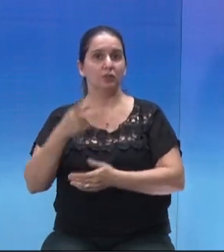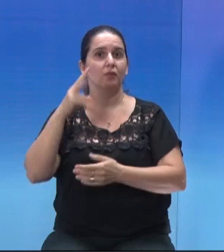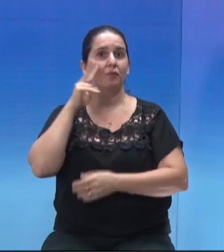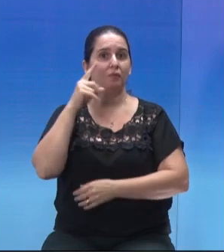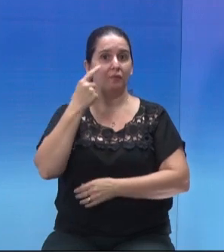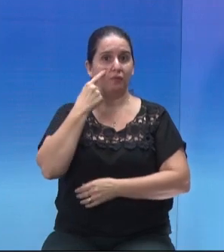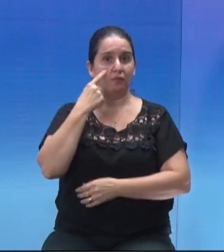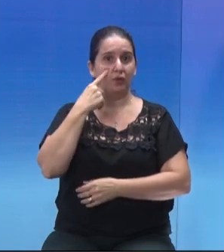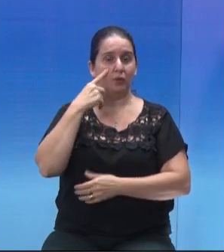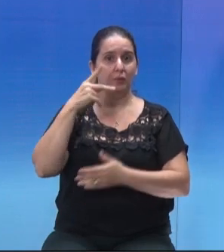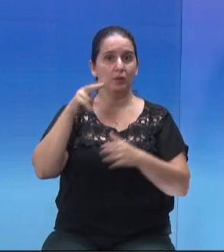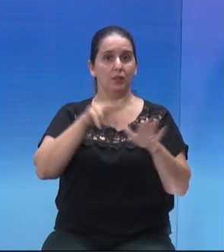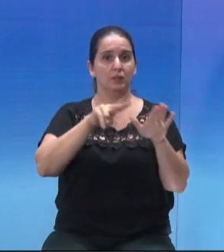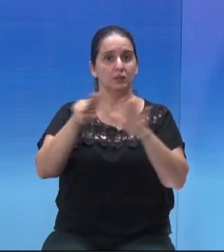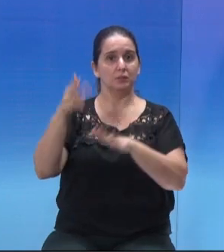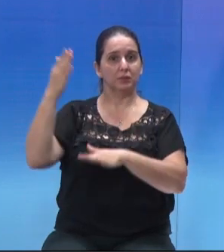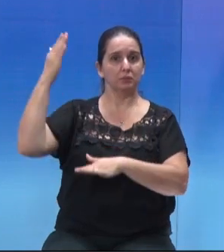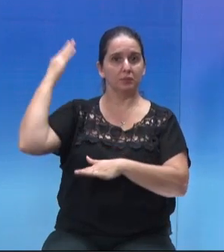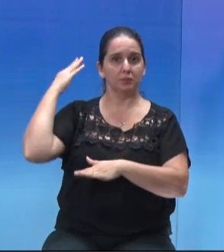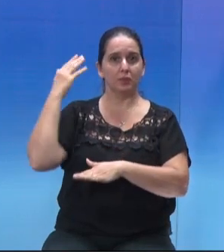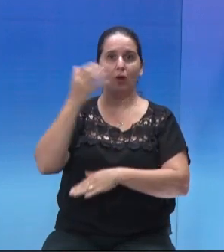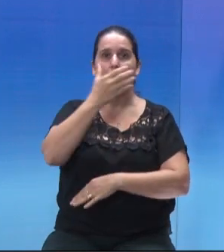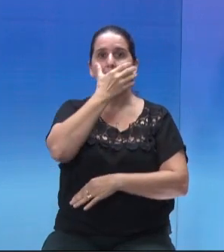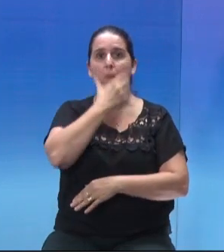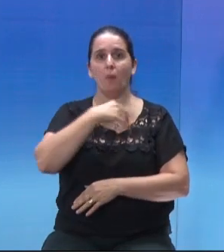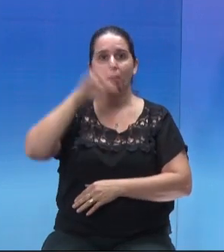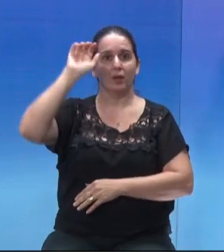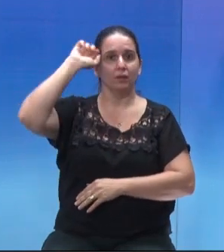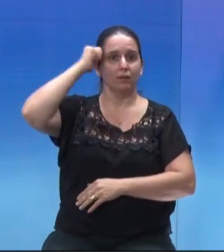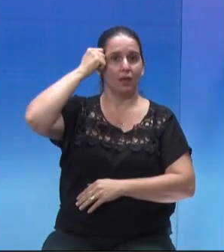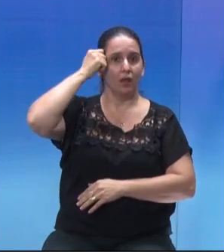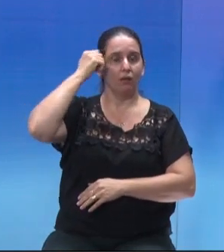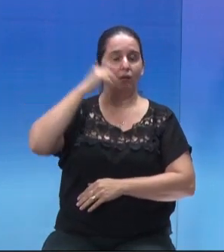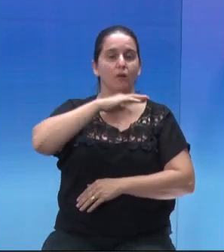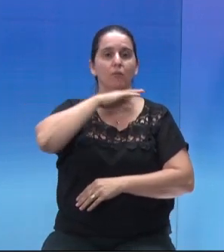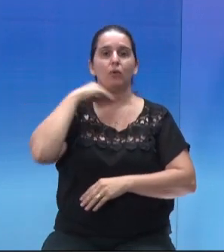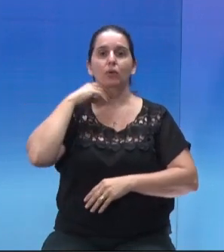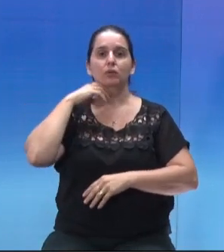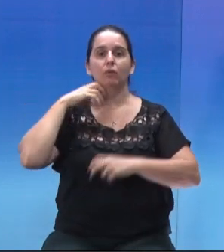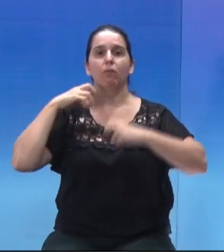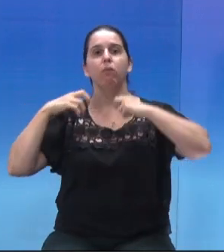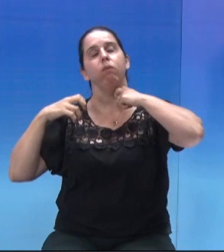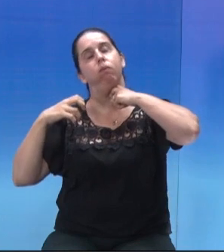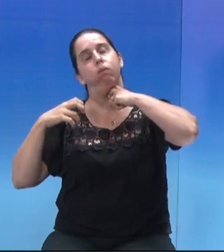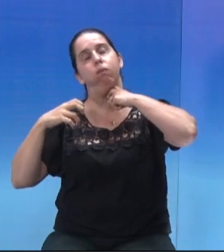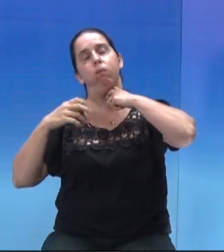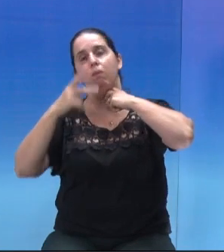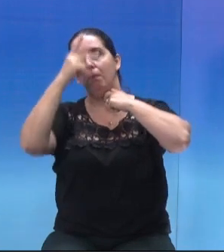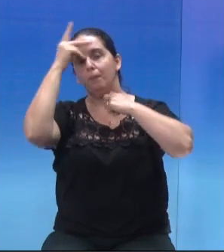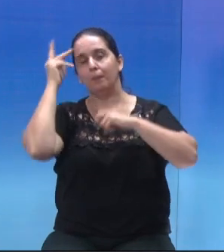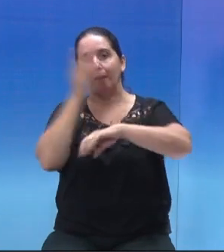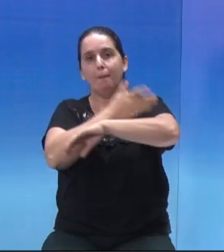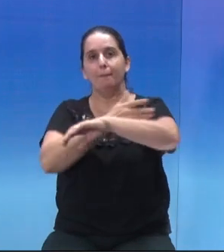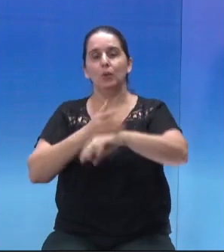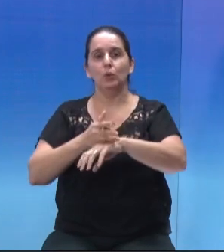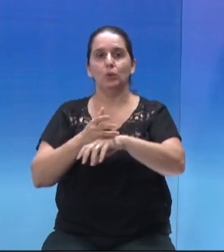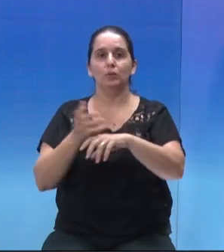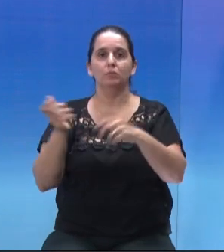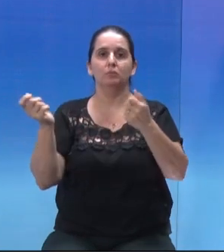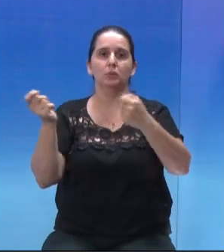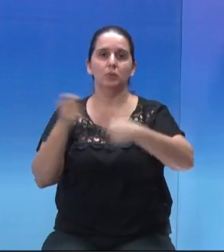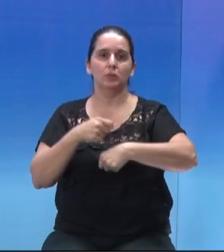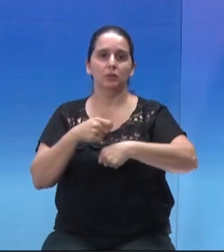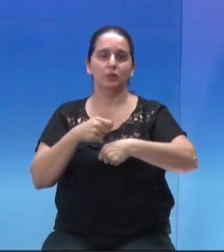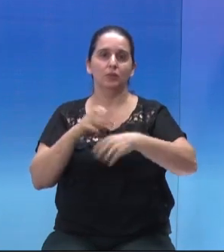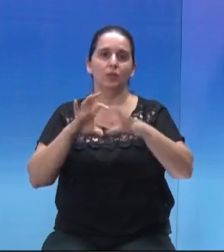aí. Um rapaz negro foi morto, asfixiado, porque um branco não deu a chance dele de